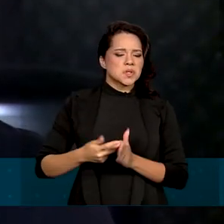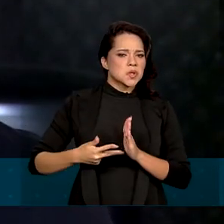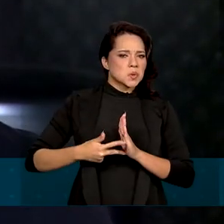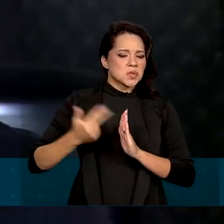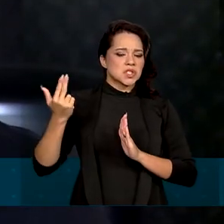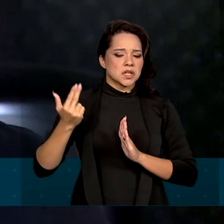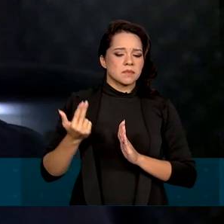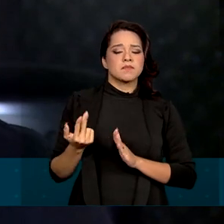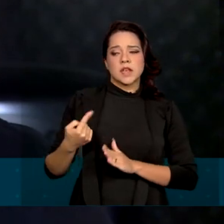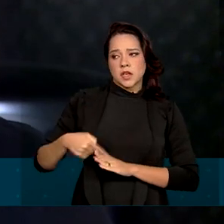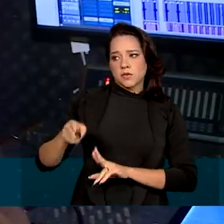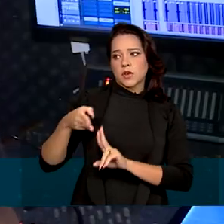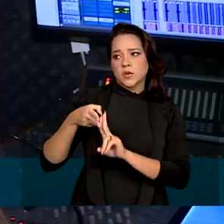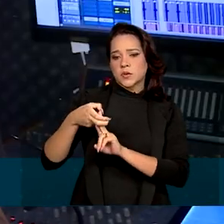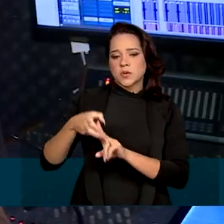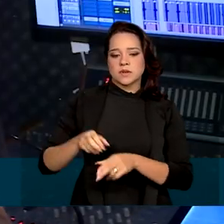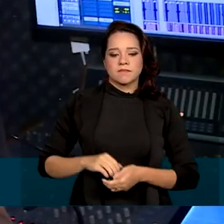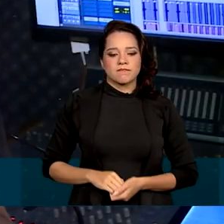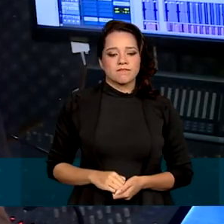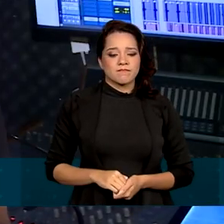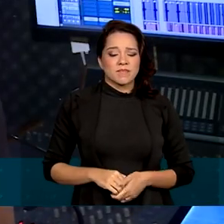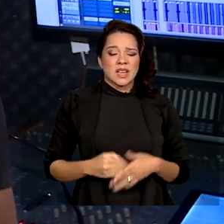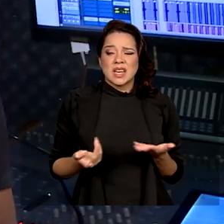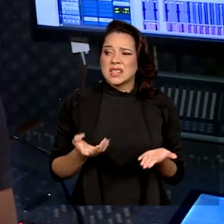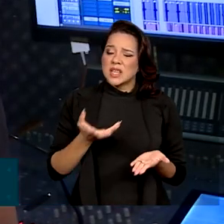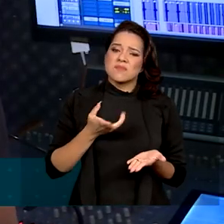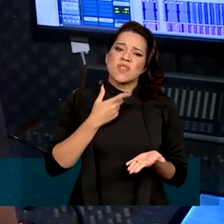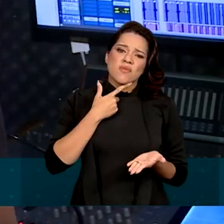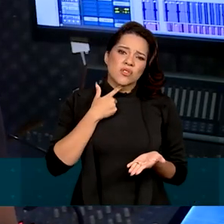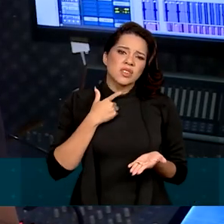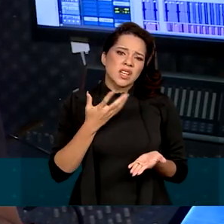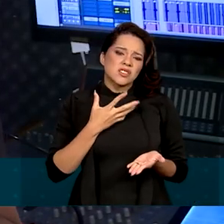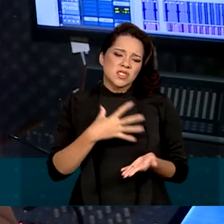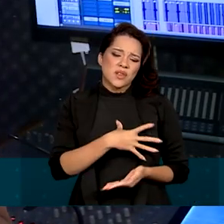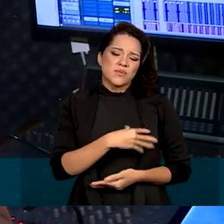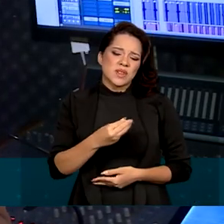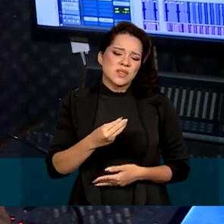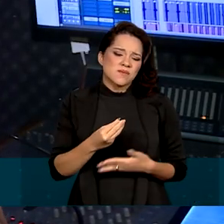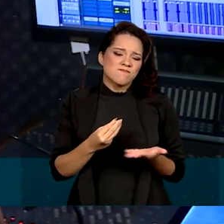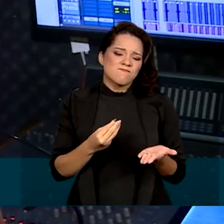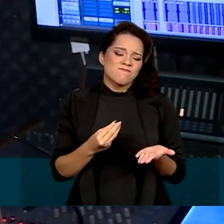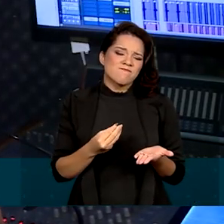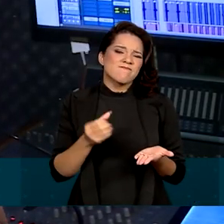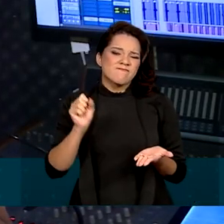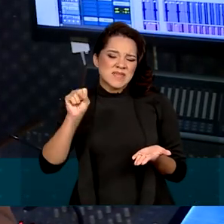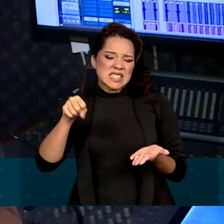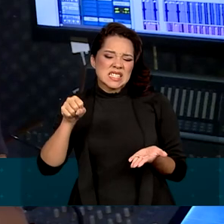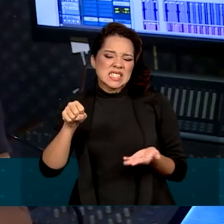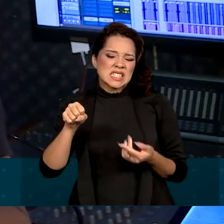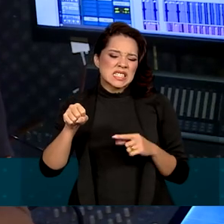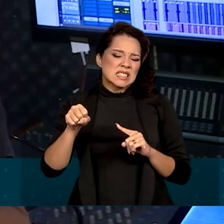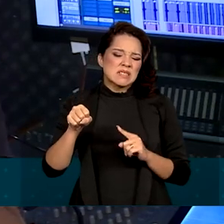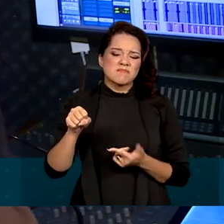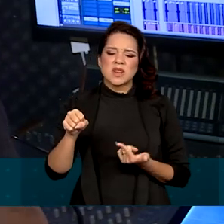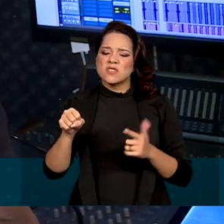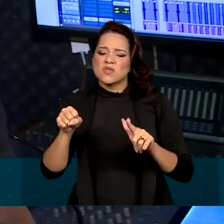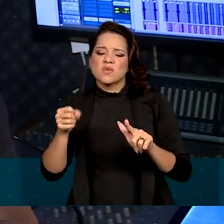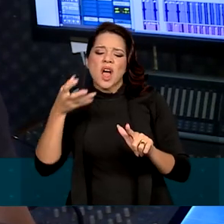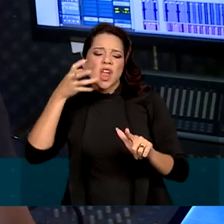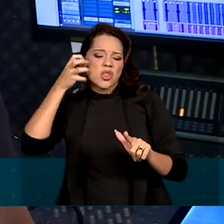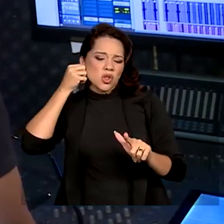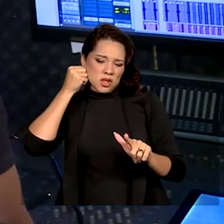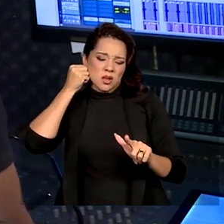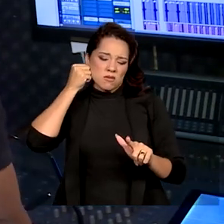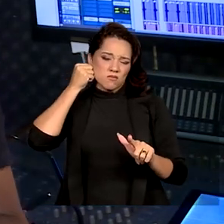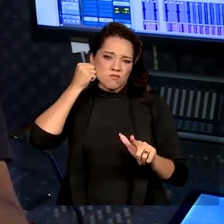e procurou o SUS eu tenho vontade de ter filhos Eu acredito que sim mas de uma outra forma adotando